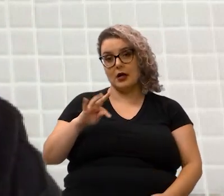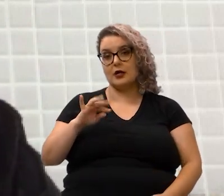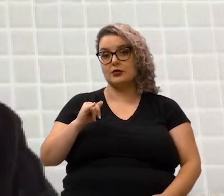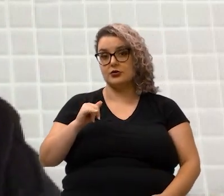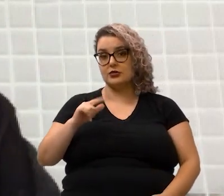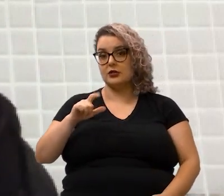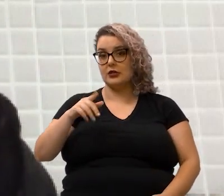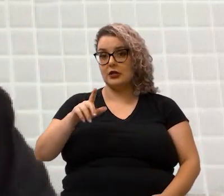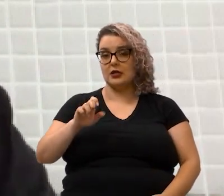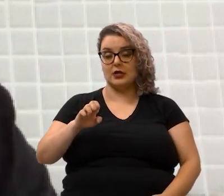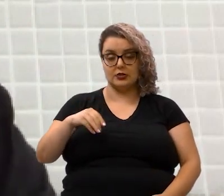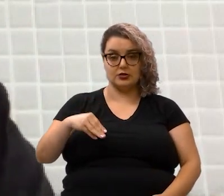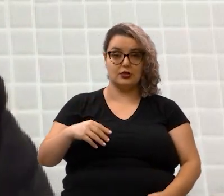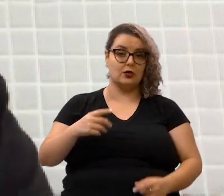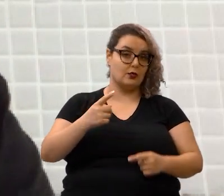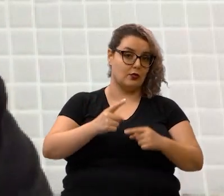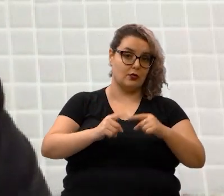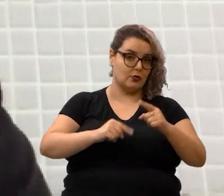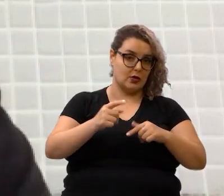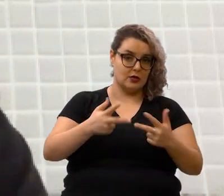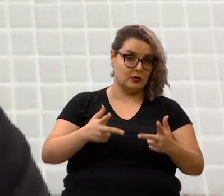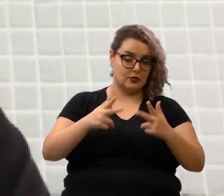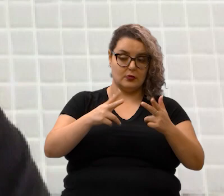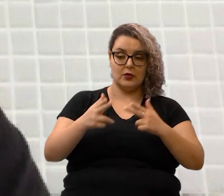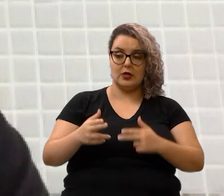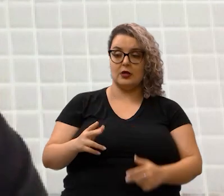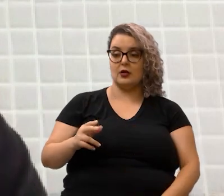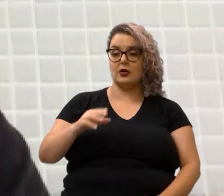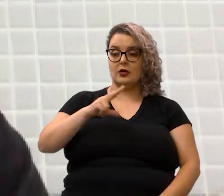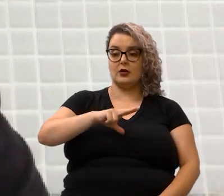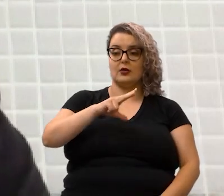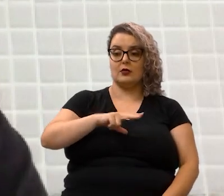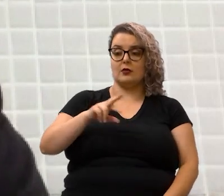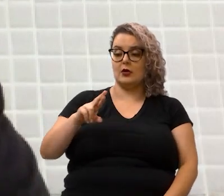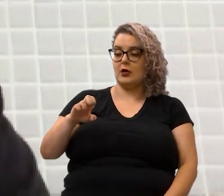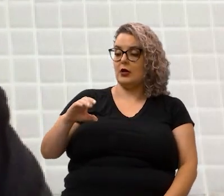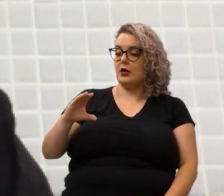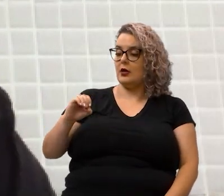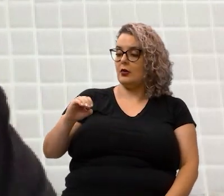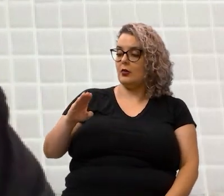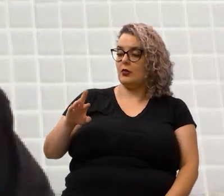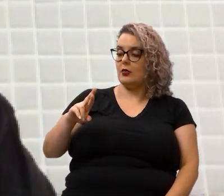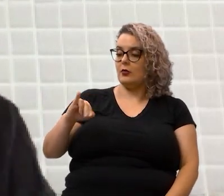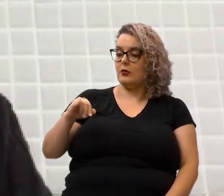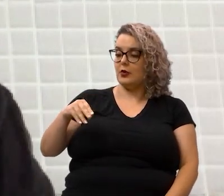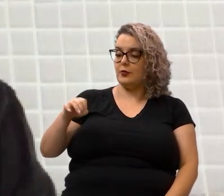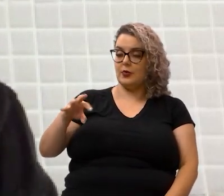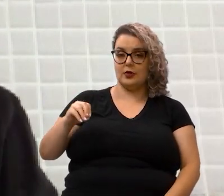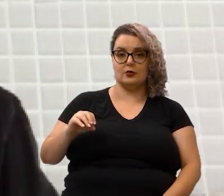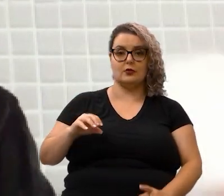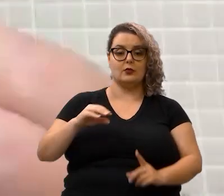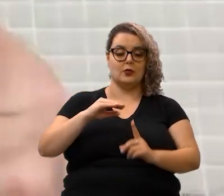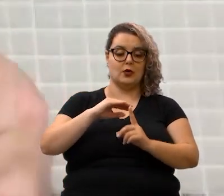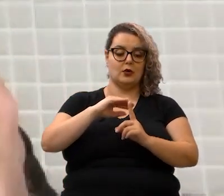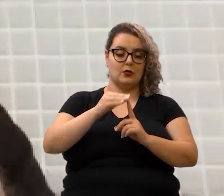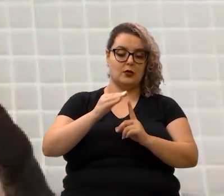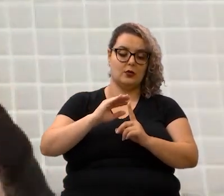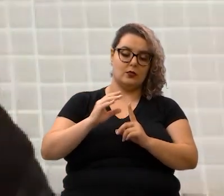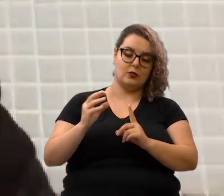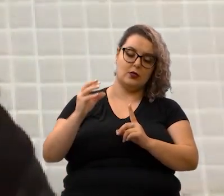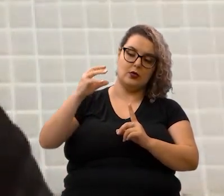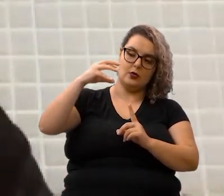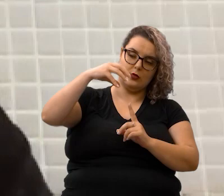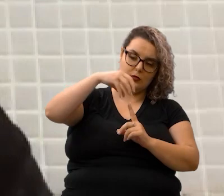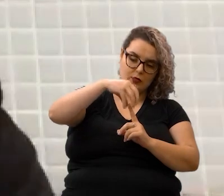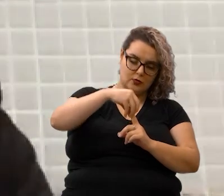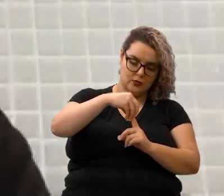Com o mesmo material. Então, em Portugal, ele chama essa prótese de recobrimento. Esse é o nome correto, que eu estou recobrindo